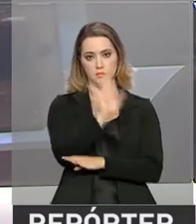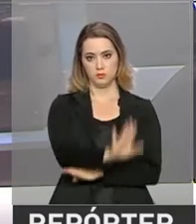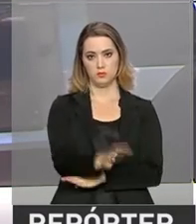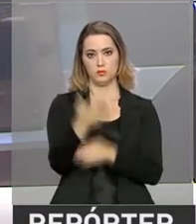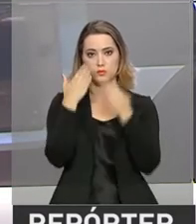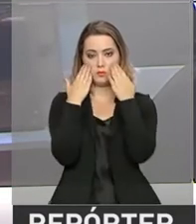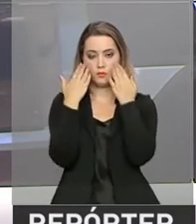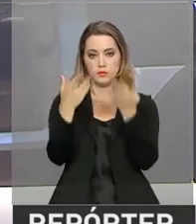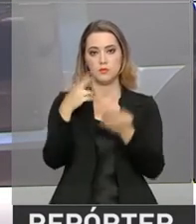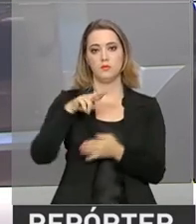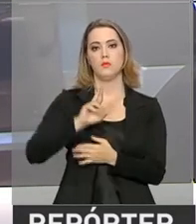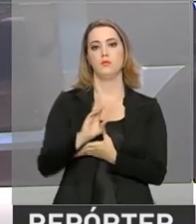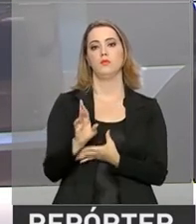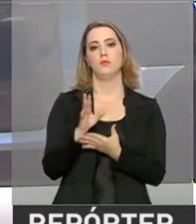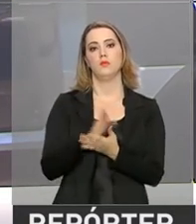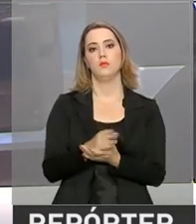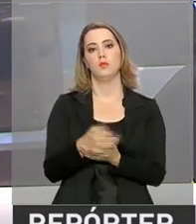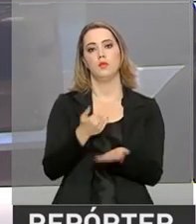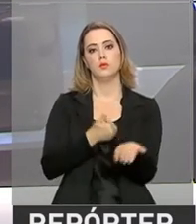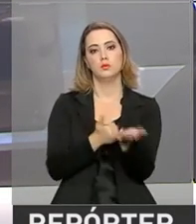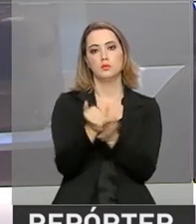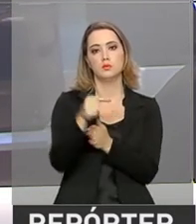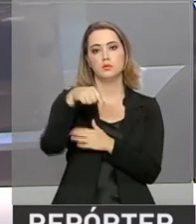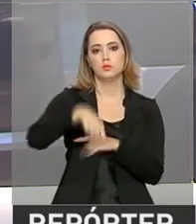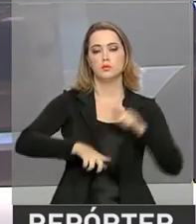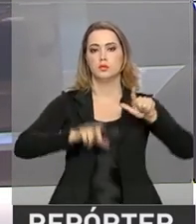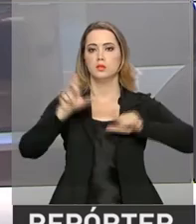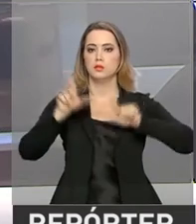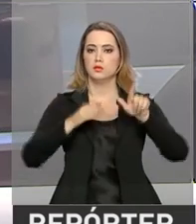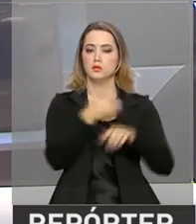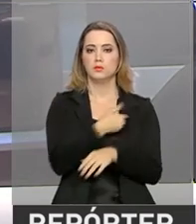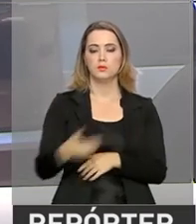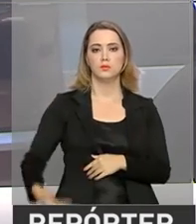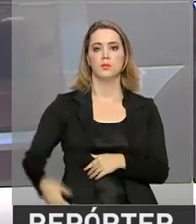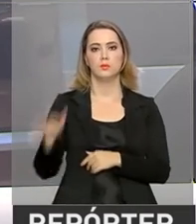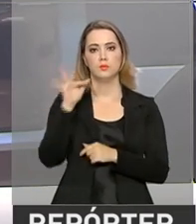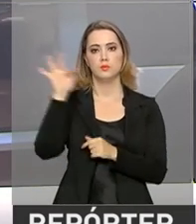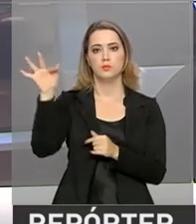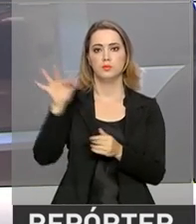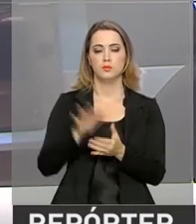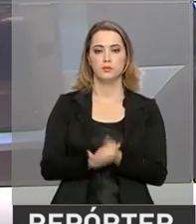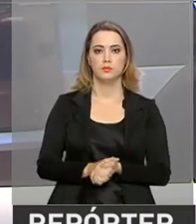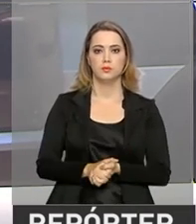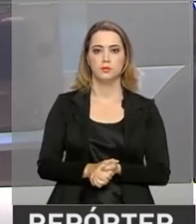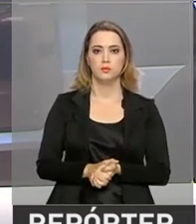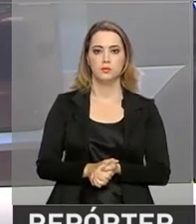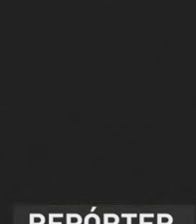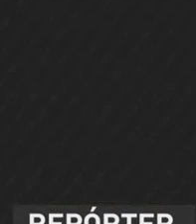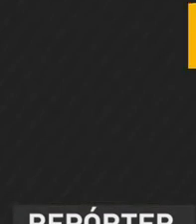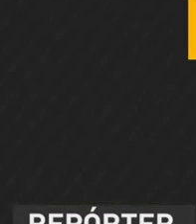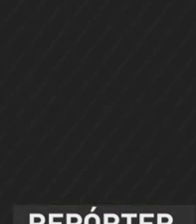cinco da tarde na próxima edição do repórter nbr continue com a gente e nbr a tv do governo federal